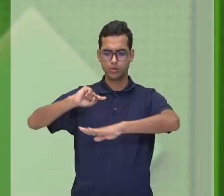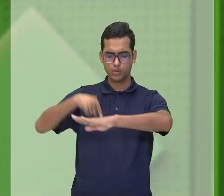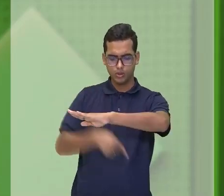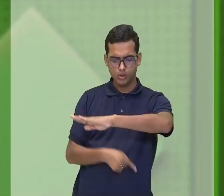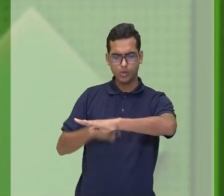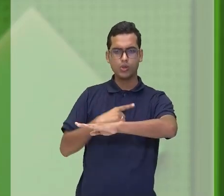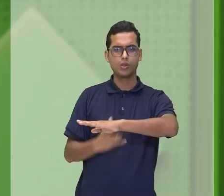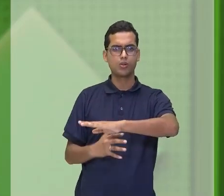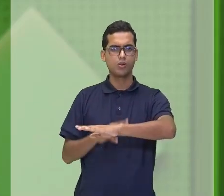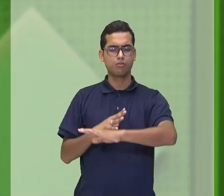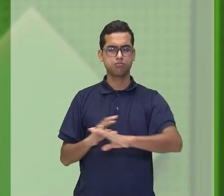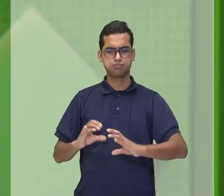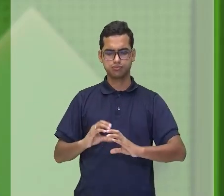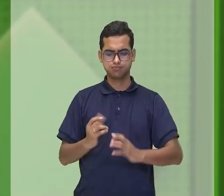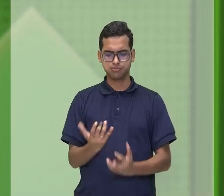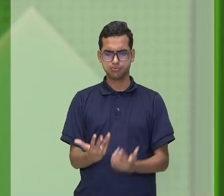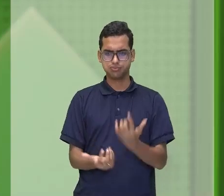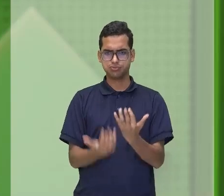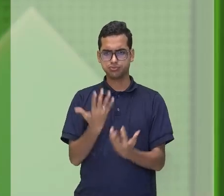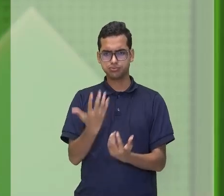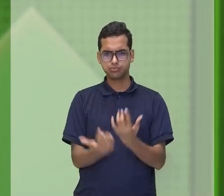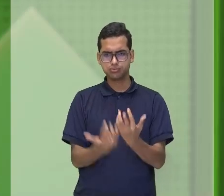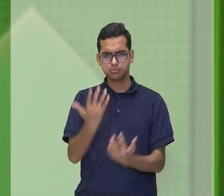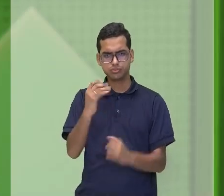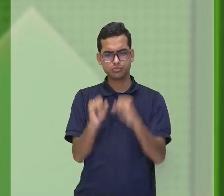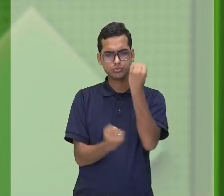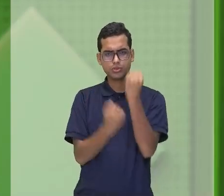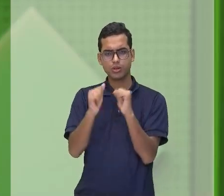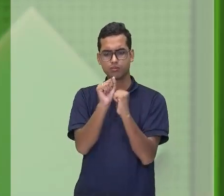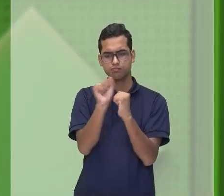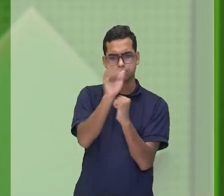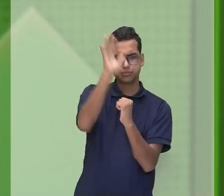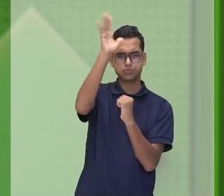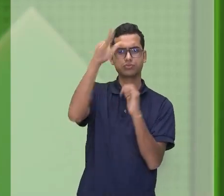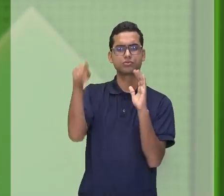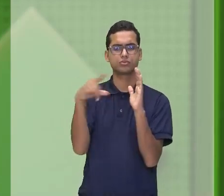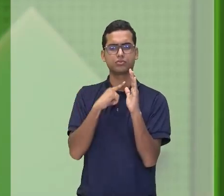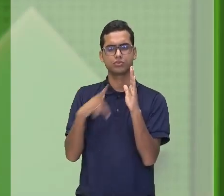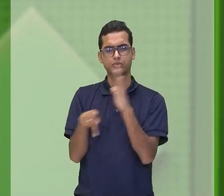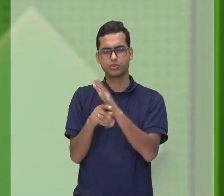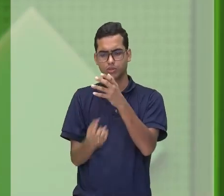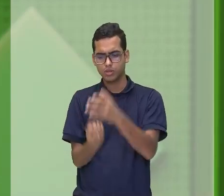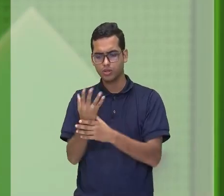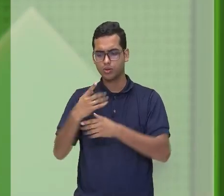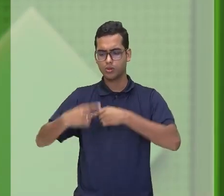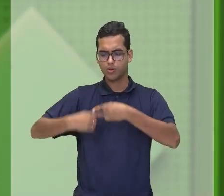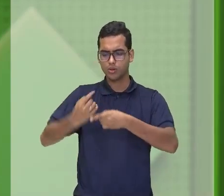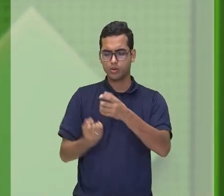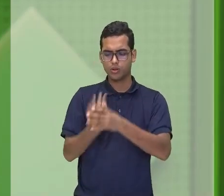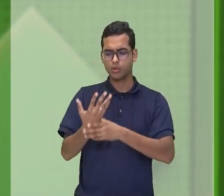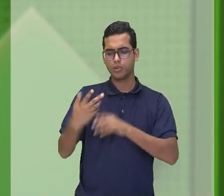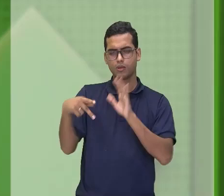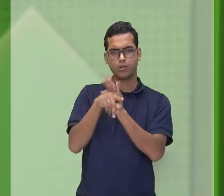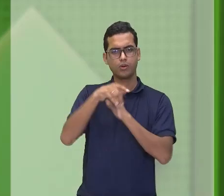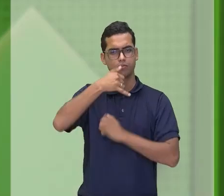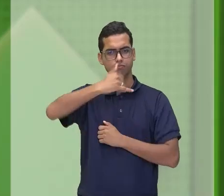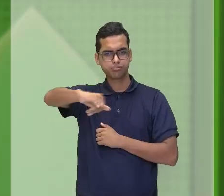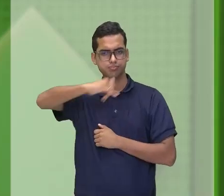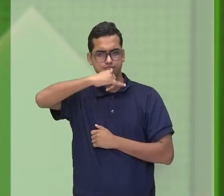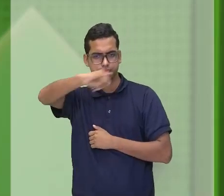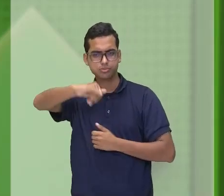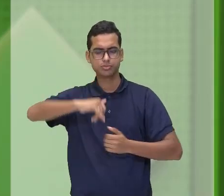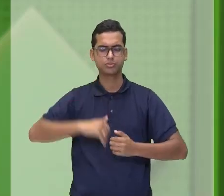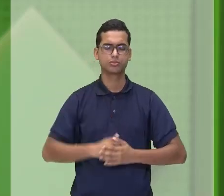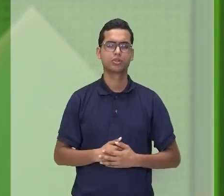ali, através do processo de queima, do calor gerado, a produção da energia, certo?